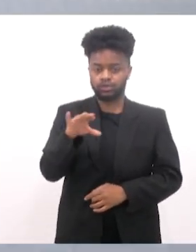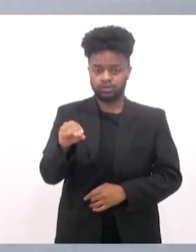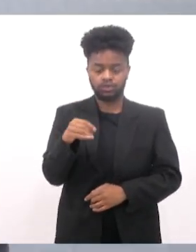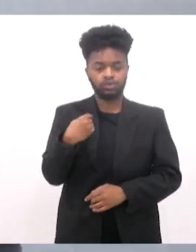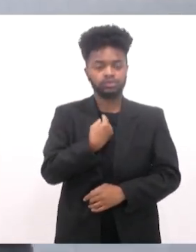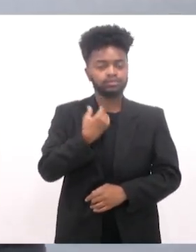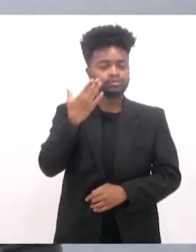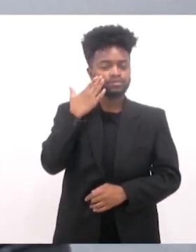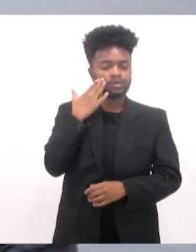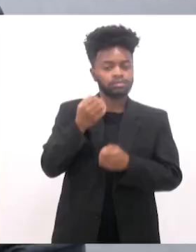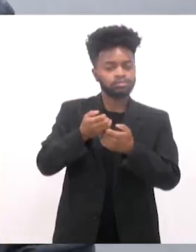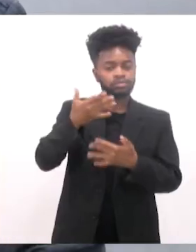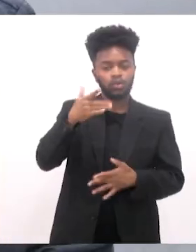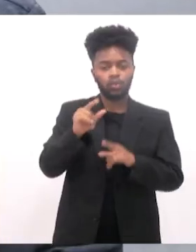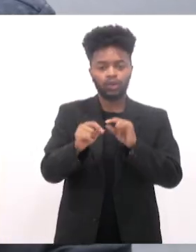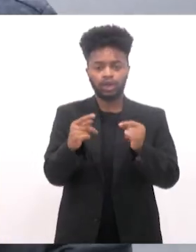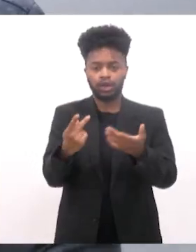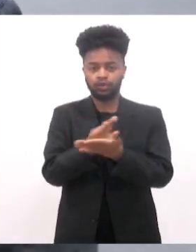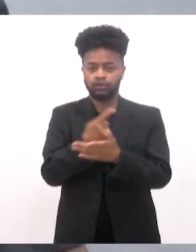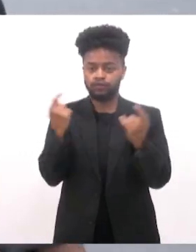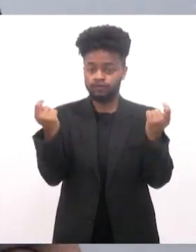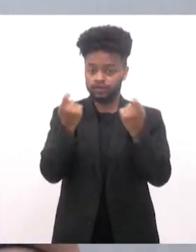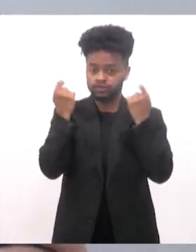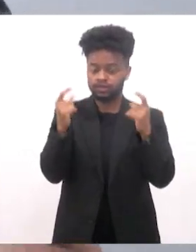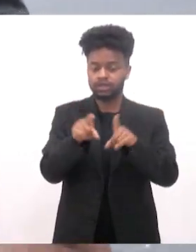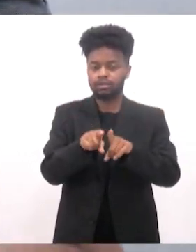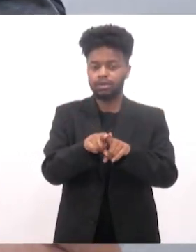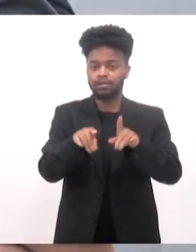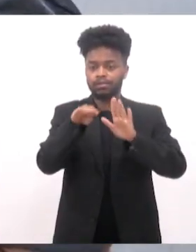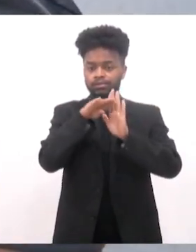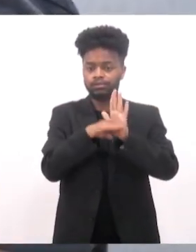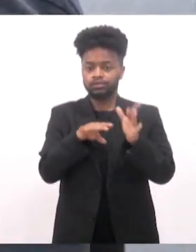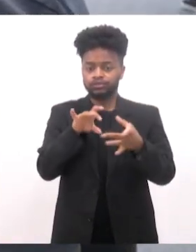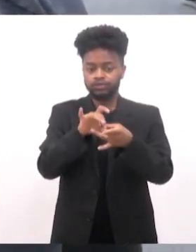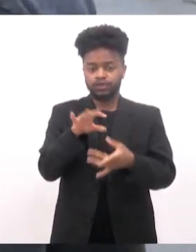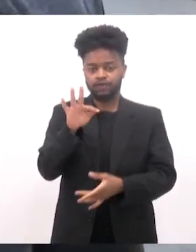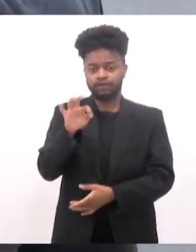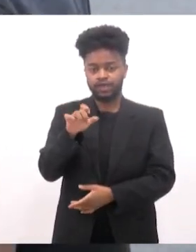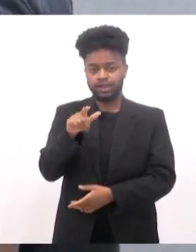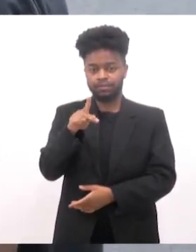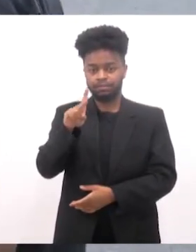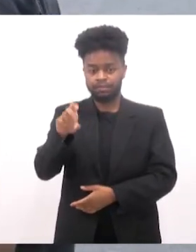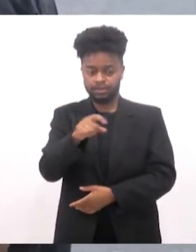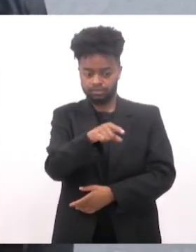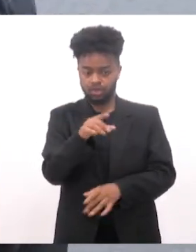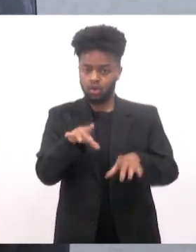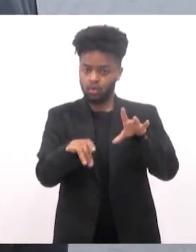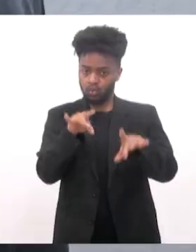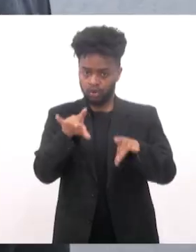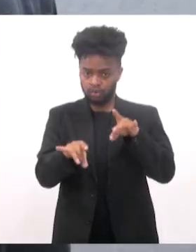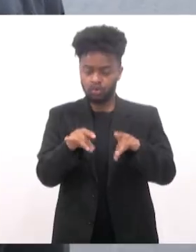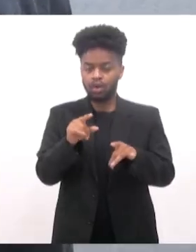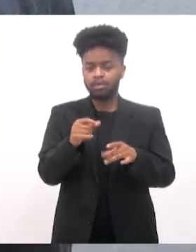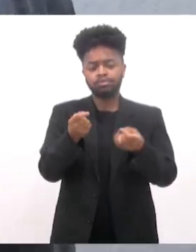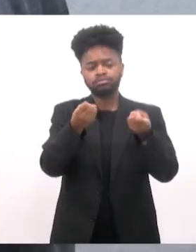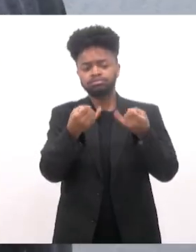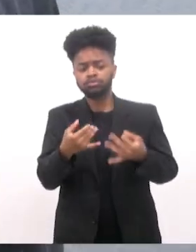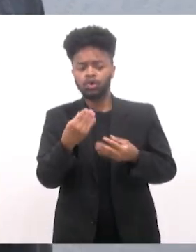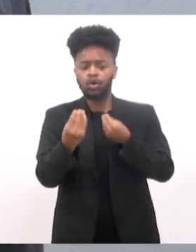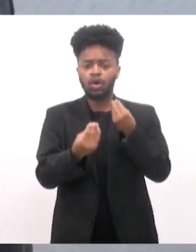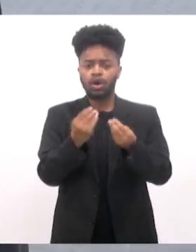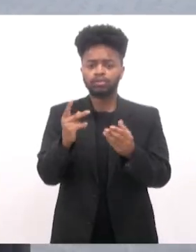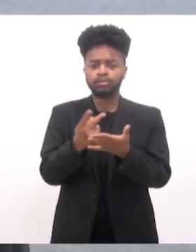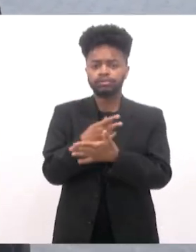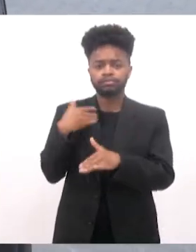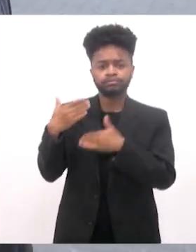saber mais sobre o que vai acontecer nesse festival e sobre a programação também com o Felipe Ribeiro, um dos curadores desse festival. Conta pra gente como é que foi a preparação